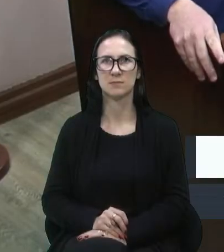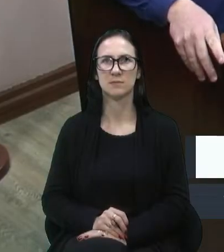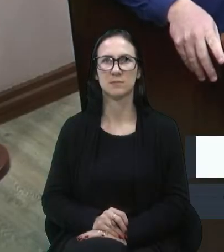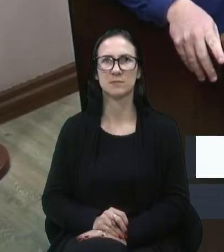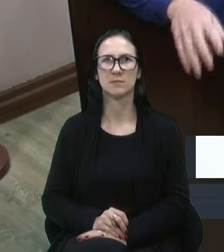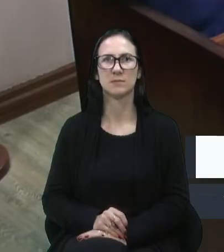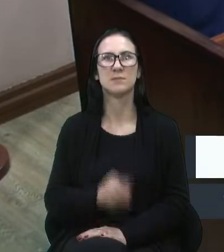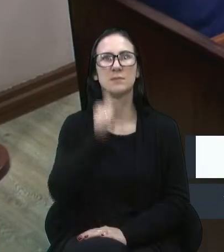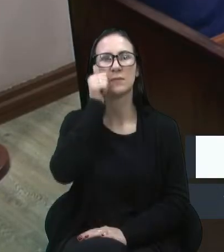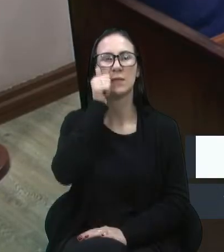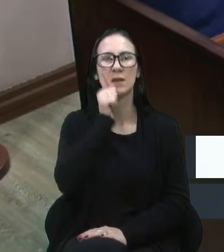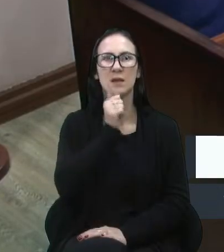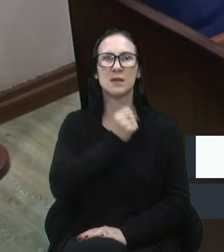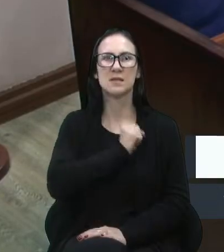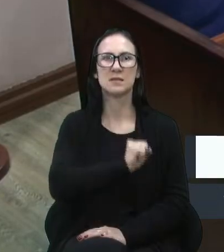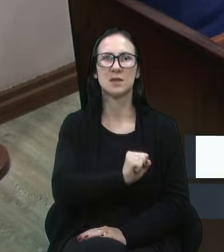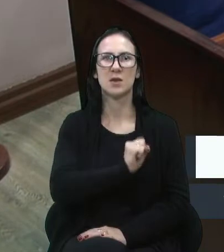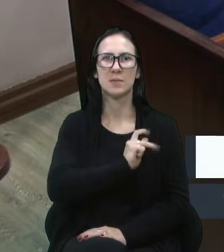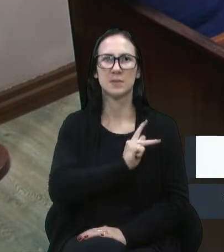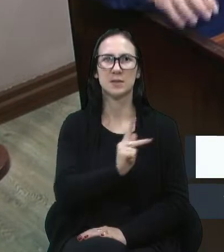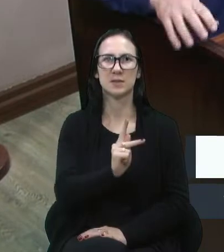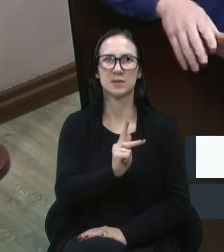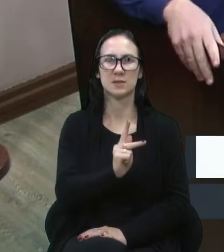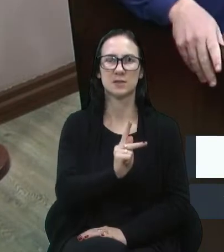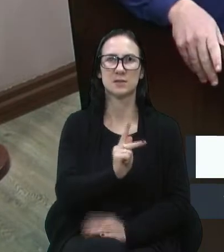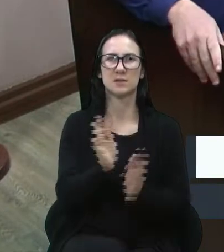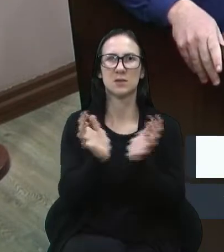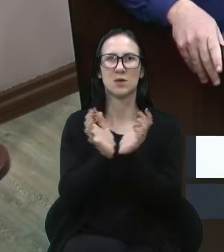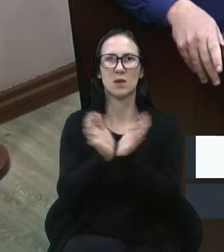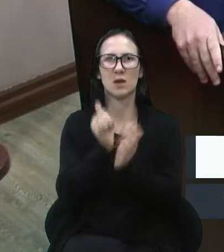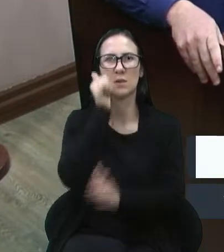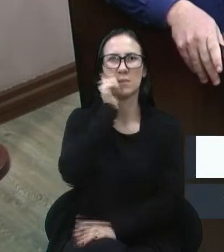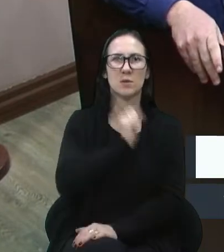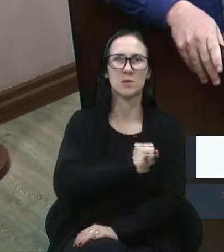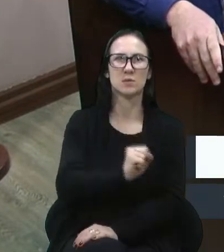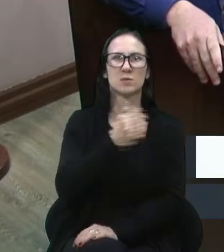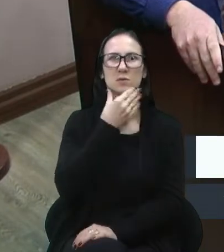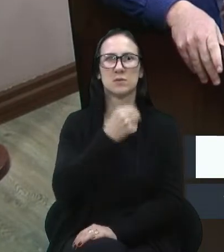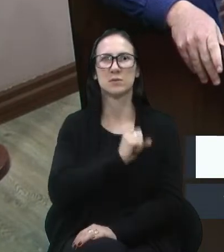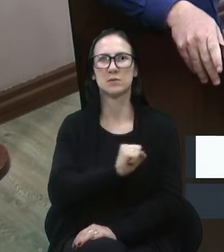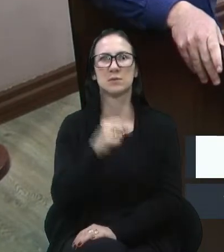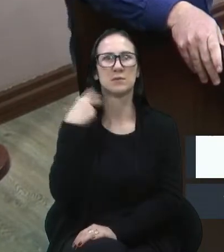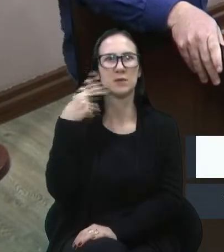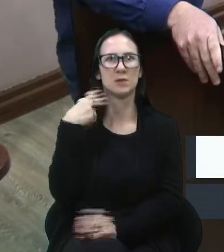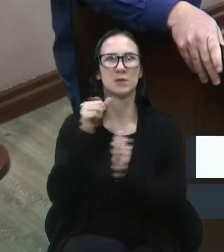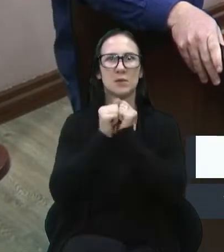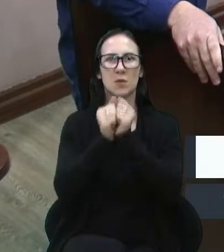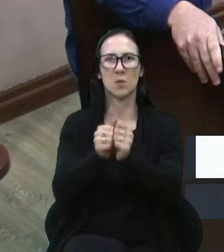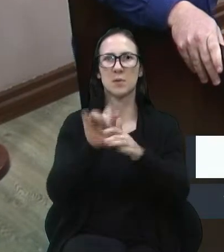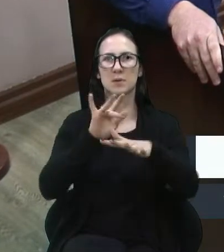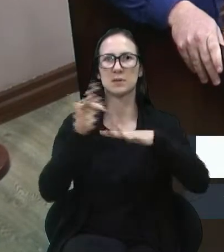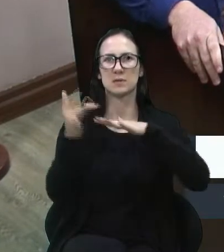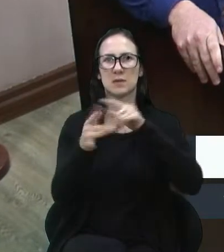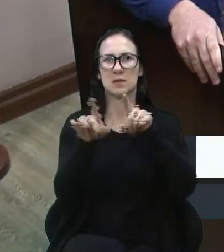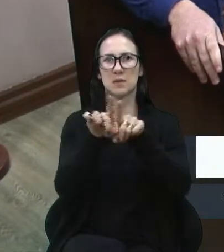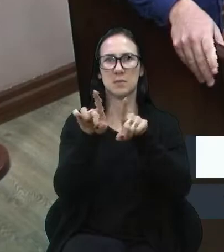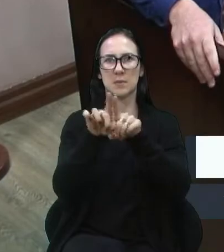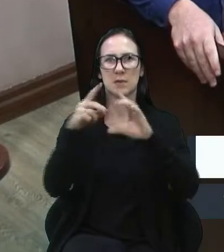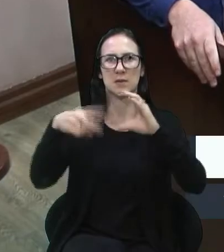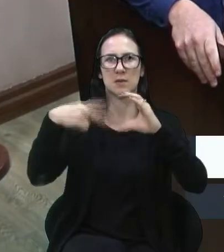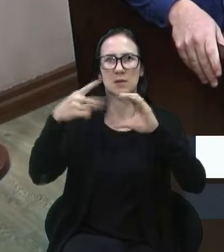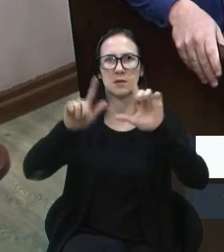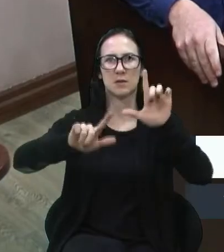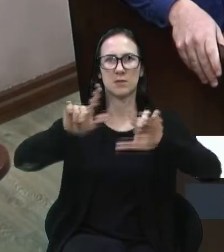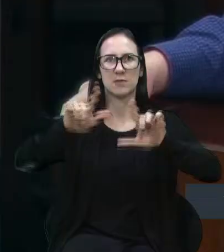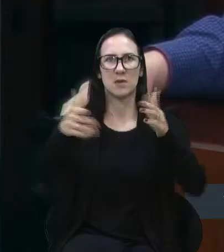Senhora presidente, senhoras e senhores vereadores, quem nos acompanha através das redes sociais e também da TV Câmara,